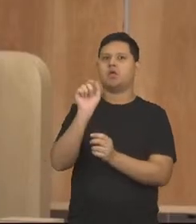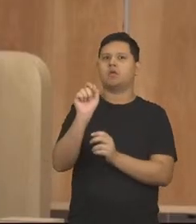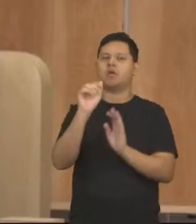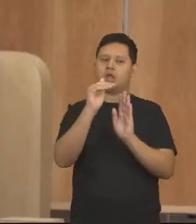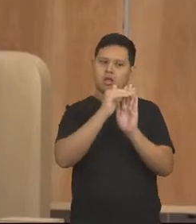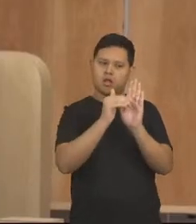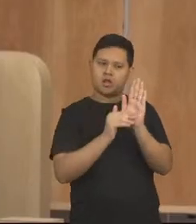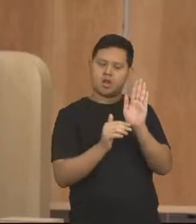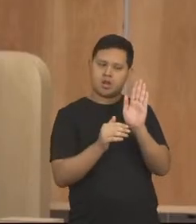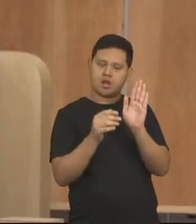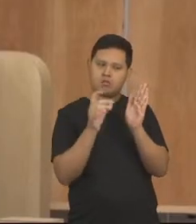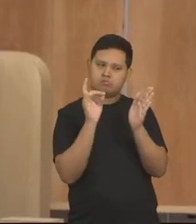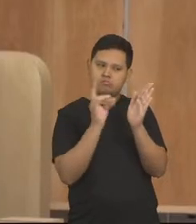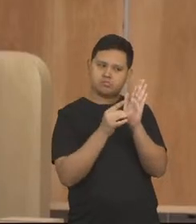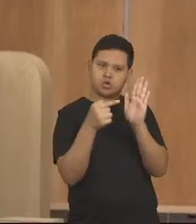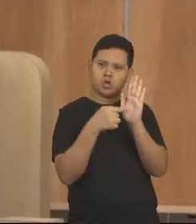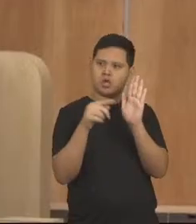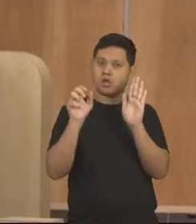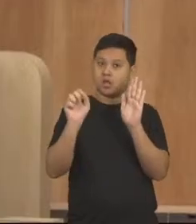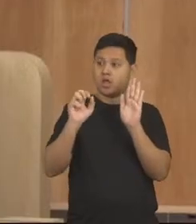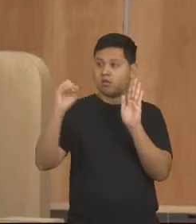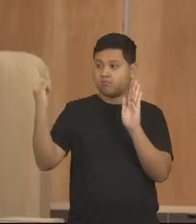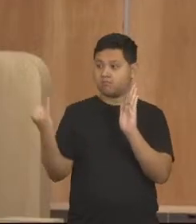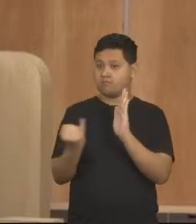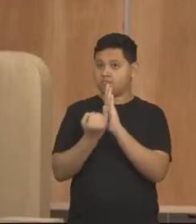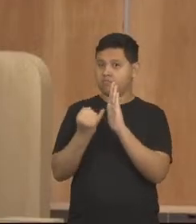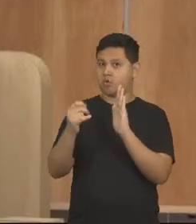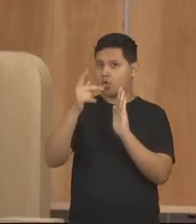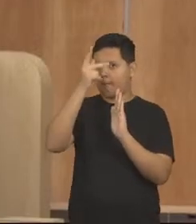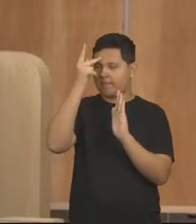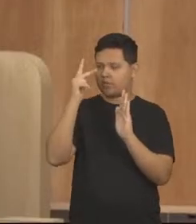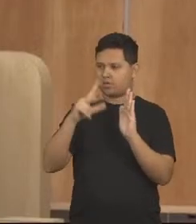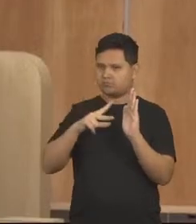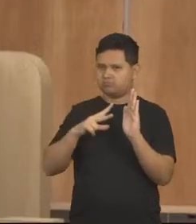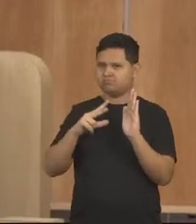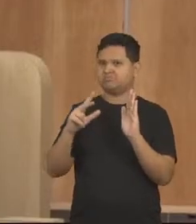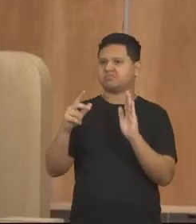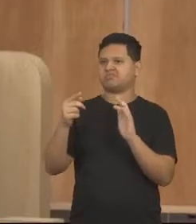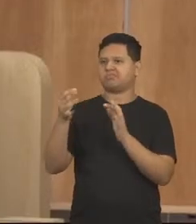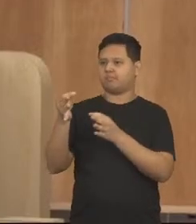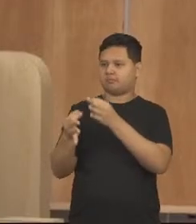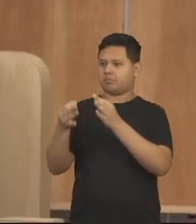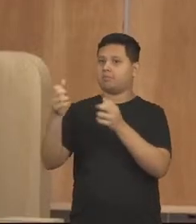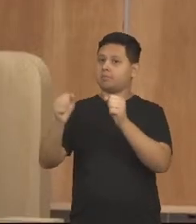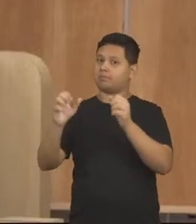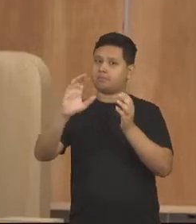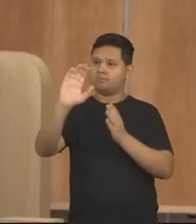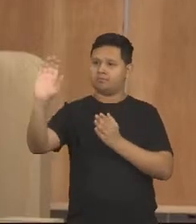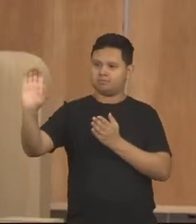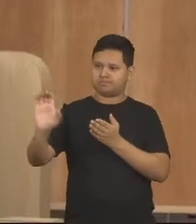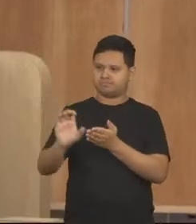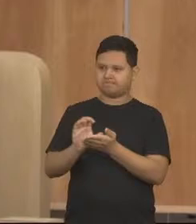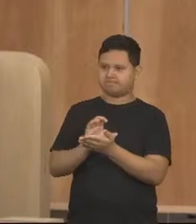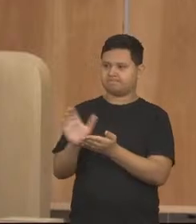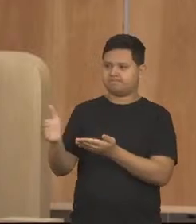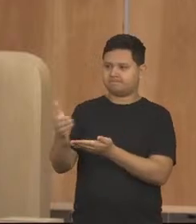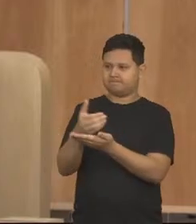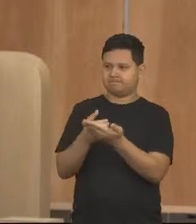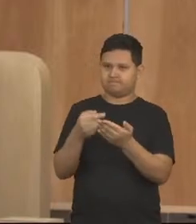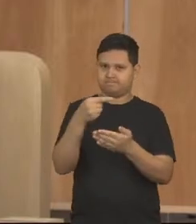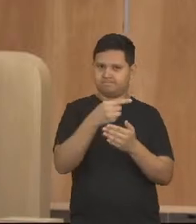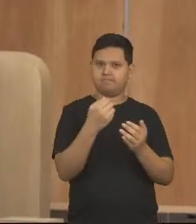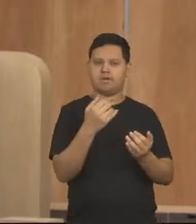possibilita que parte do imposto de renda de pessoas físicas ou jurídicas possam ser destinados para entidades